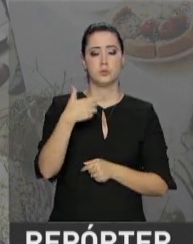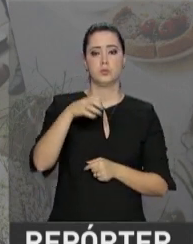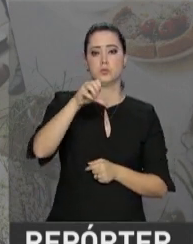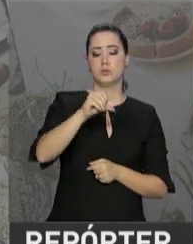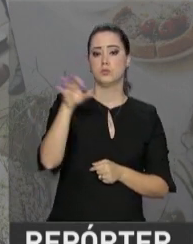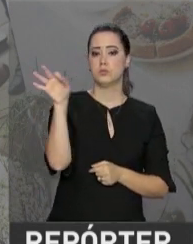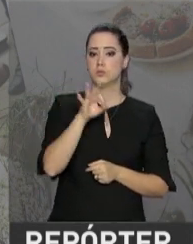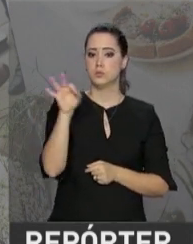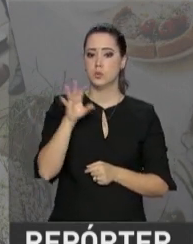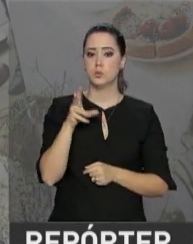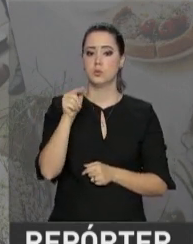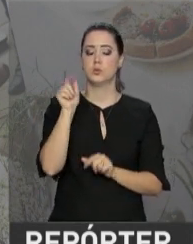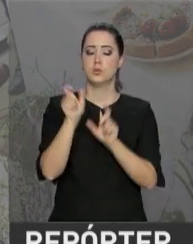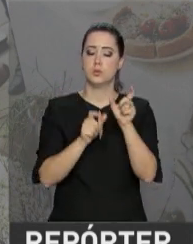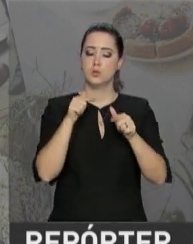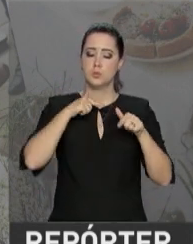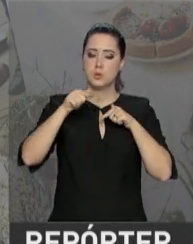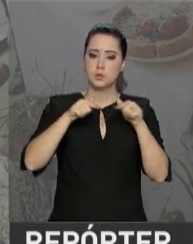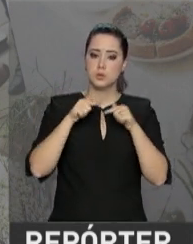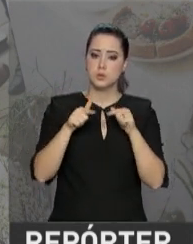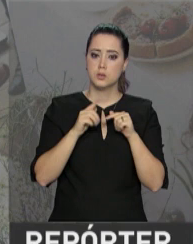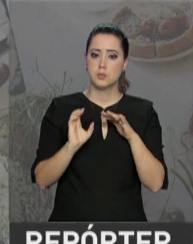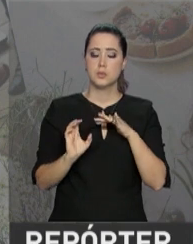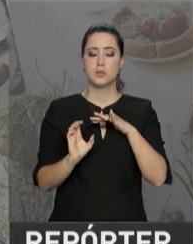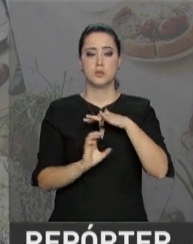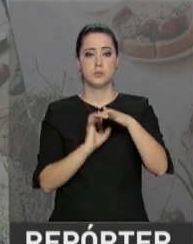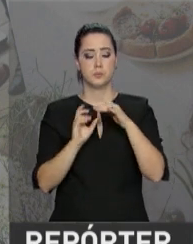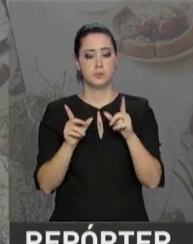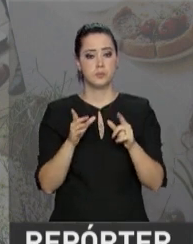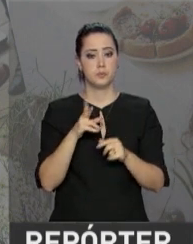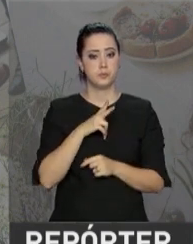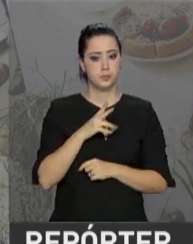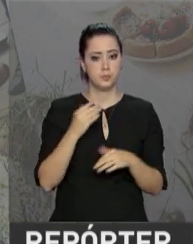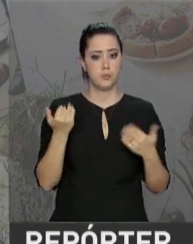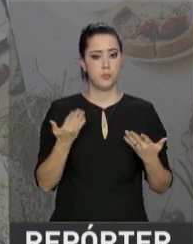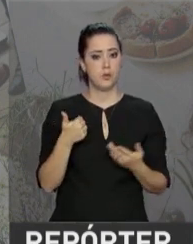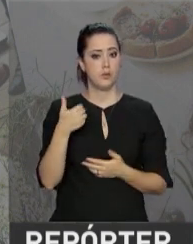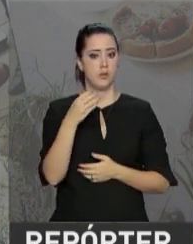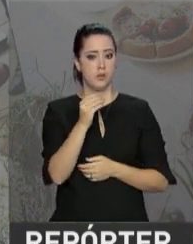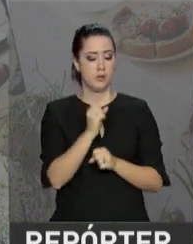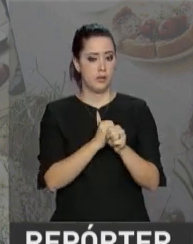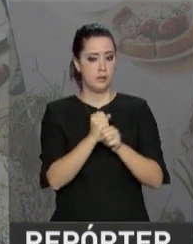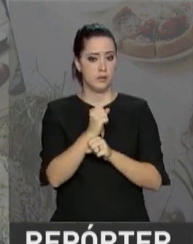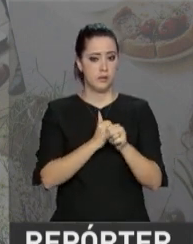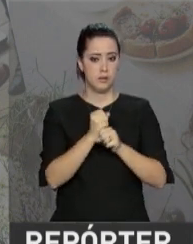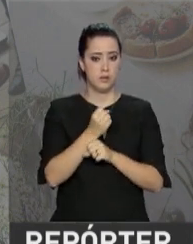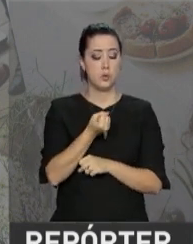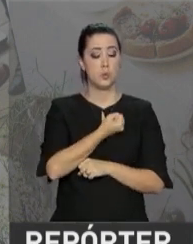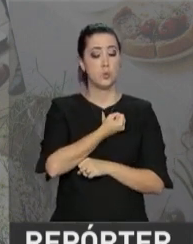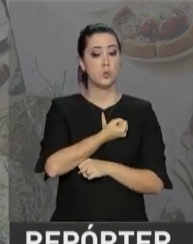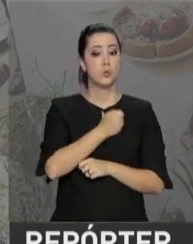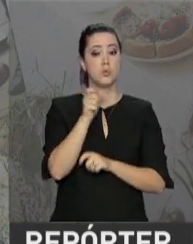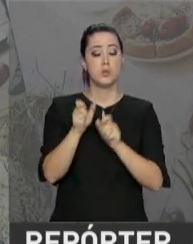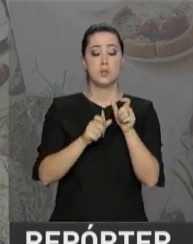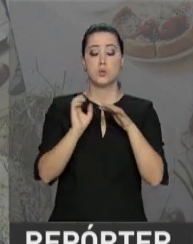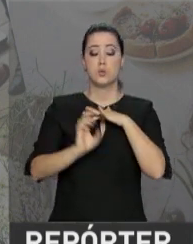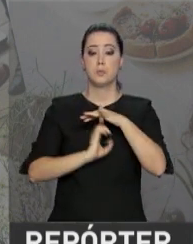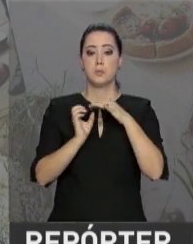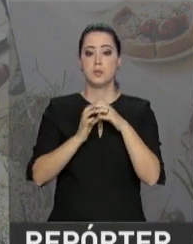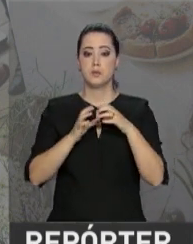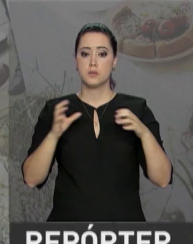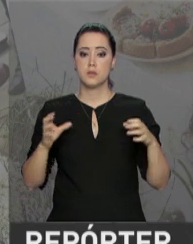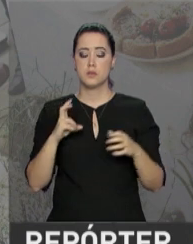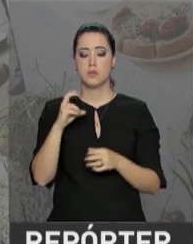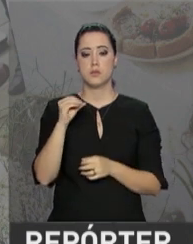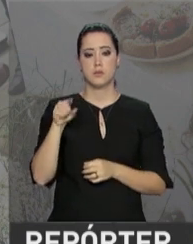do total de trabalhadores da iniciativa privada nos últimos dez anos o número de micro empresas cresceu